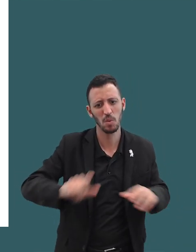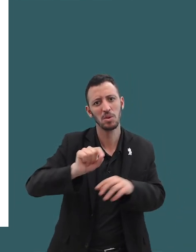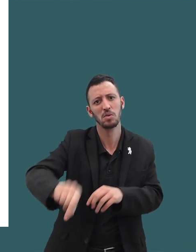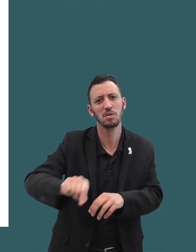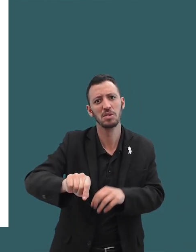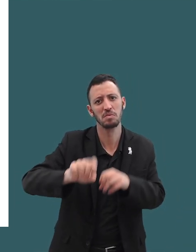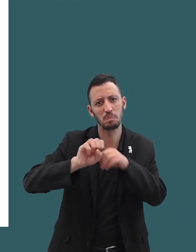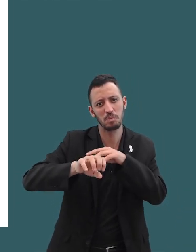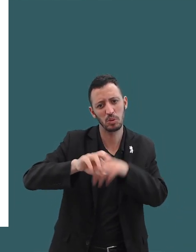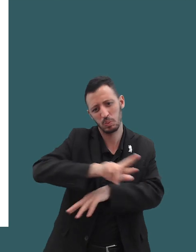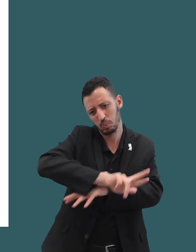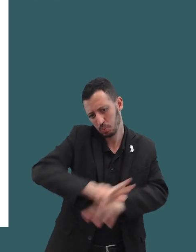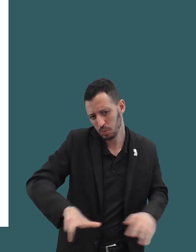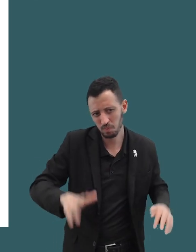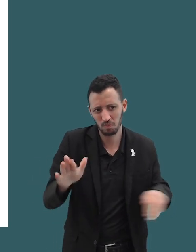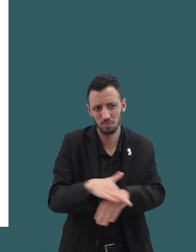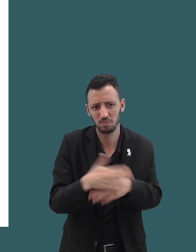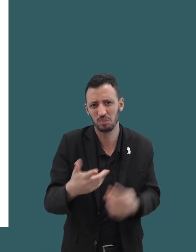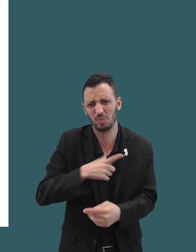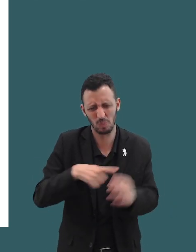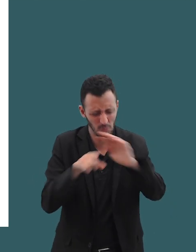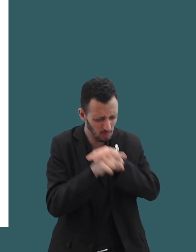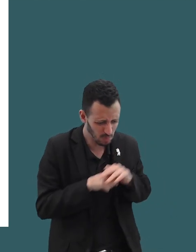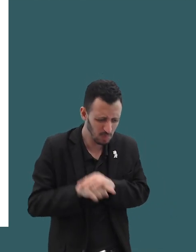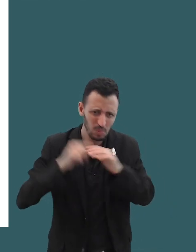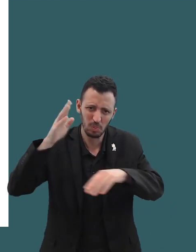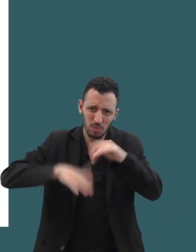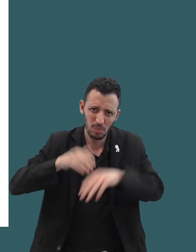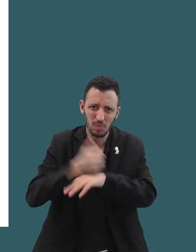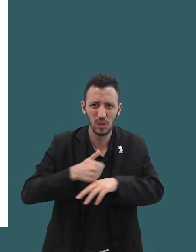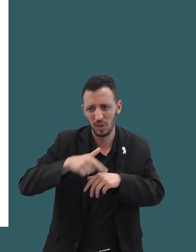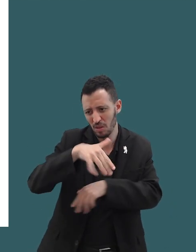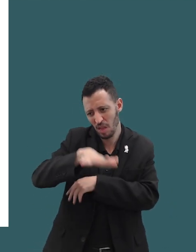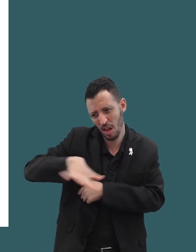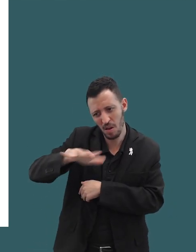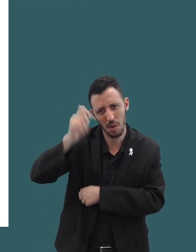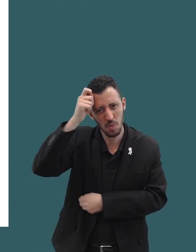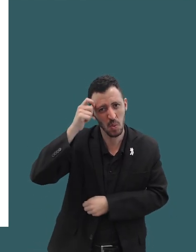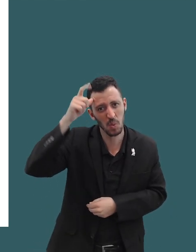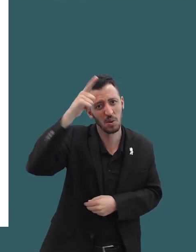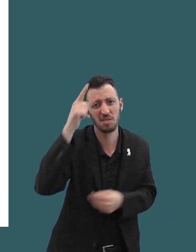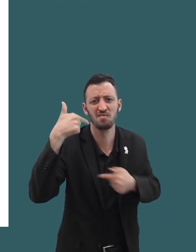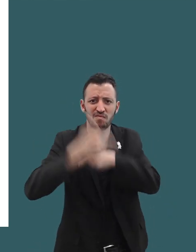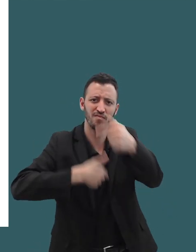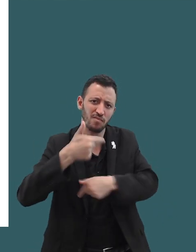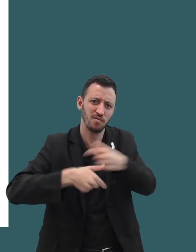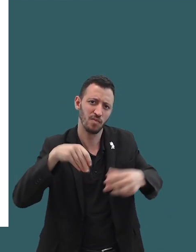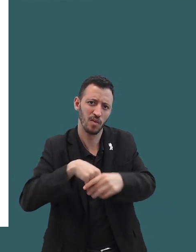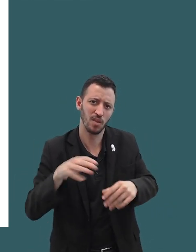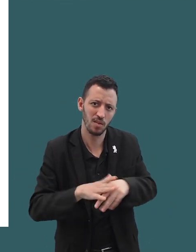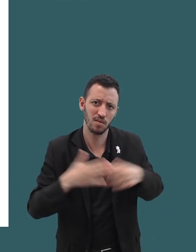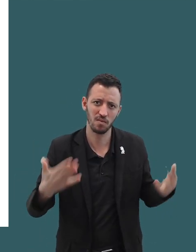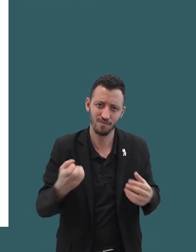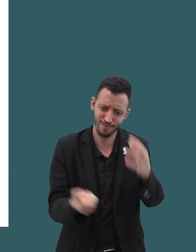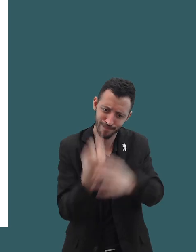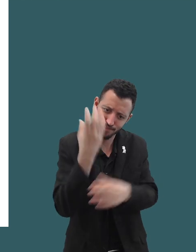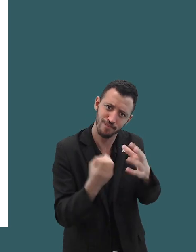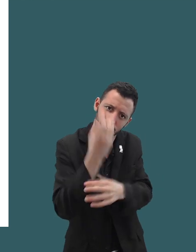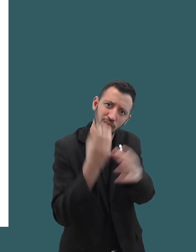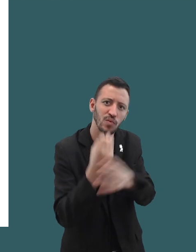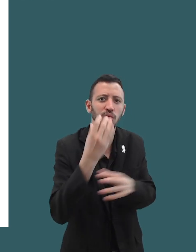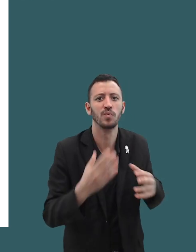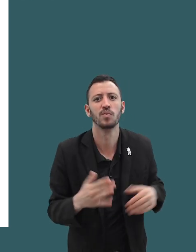né? Nós temos muitos pesquisadores de diferentes áreas do conhecimento trabalhando e